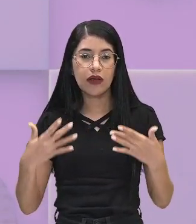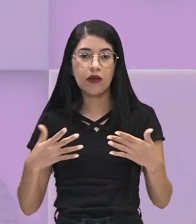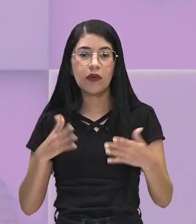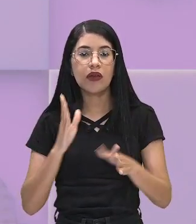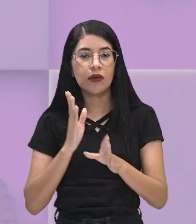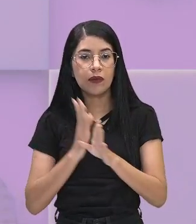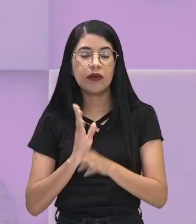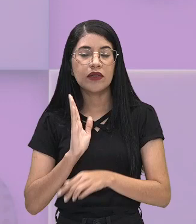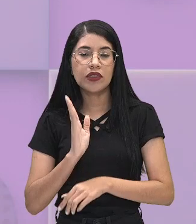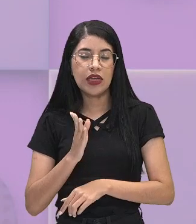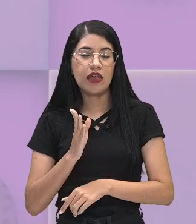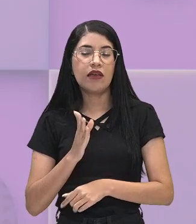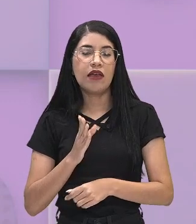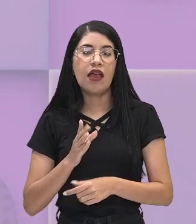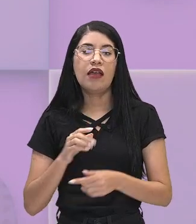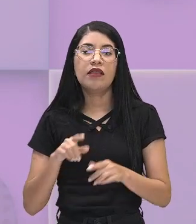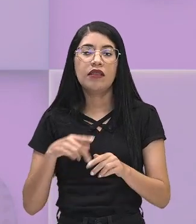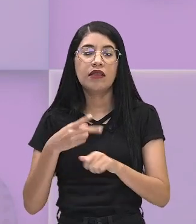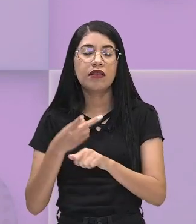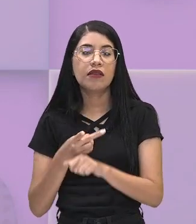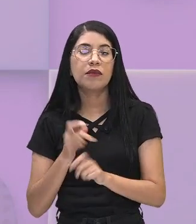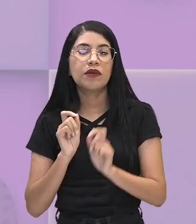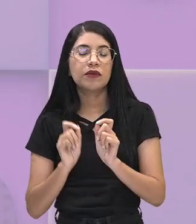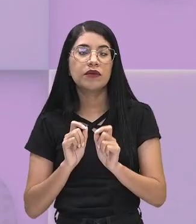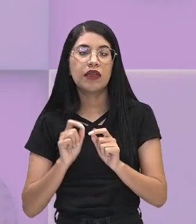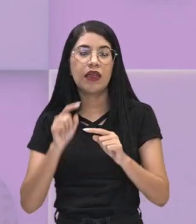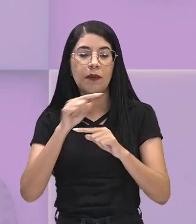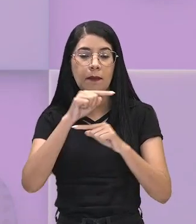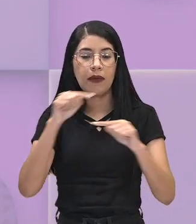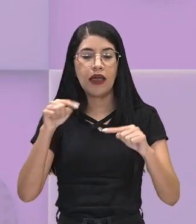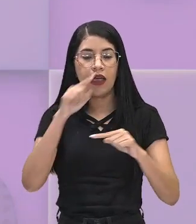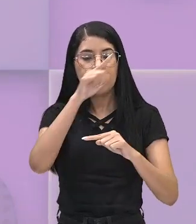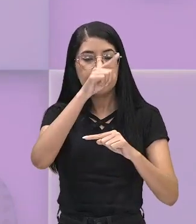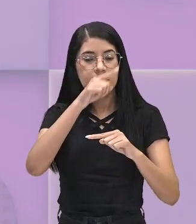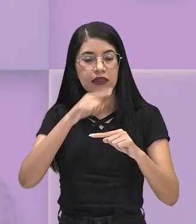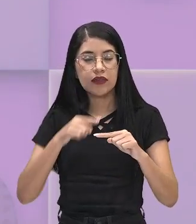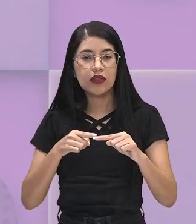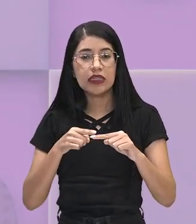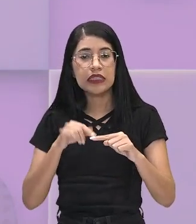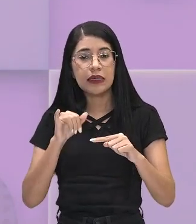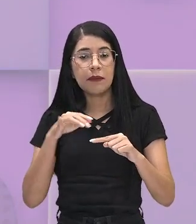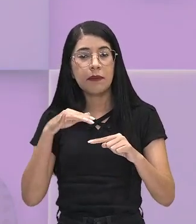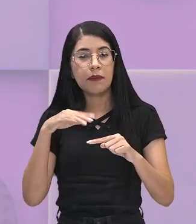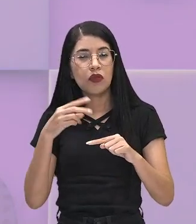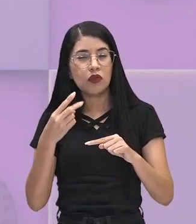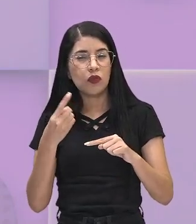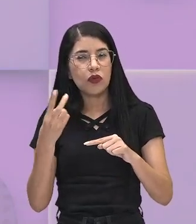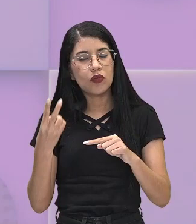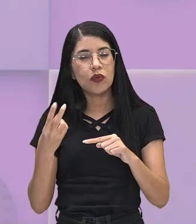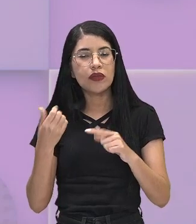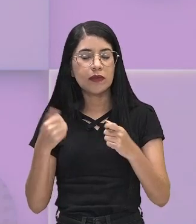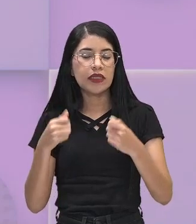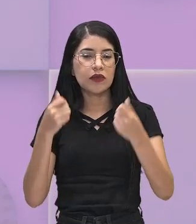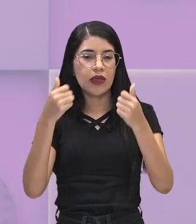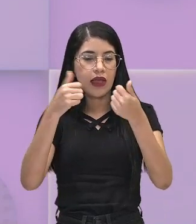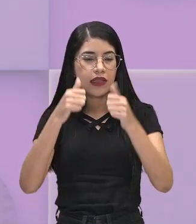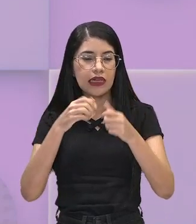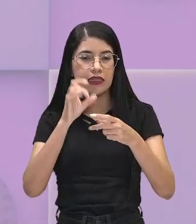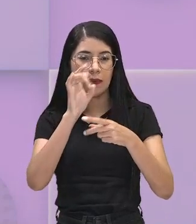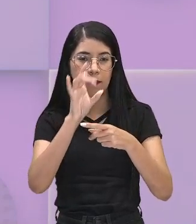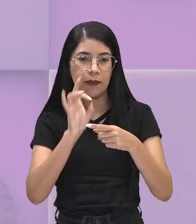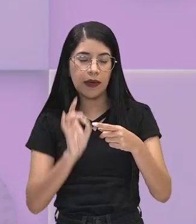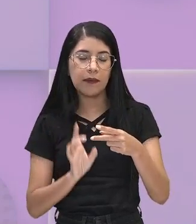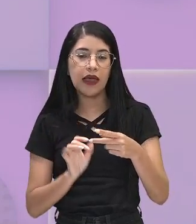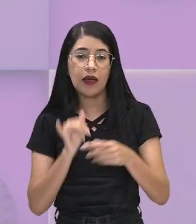retas paralelas, eu vou ver a reta transversal. Se tiver mais de um, aí eu tenho que analisar caso a caso, como